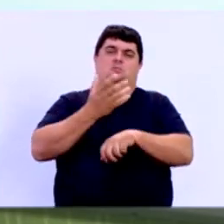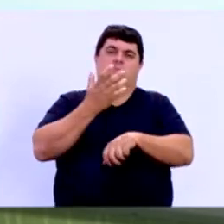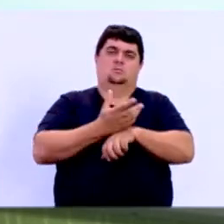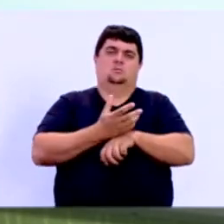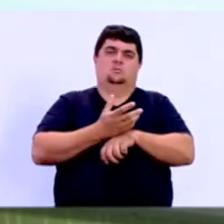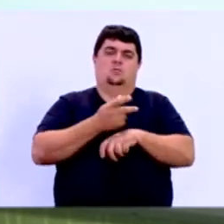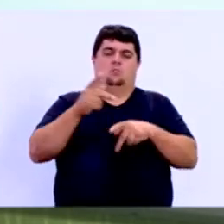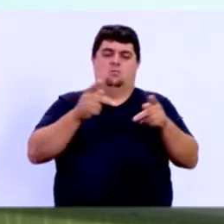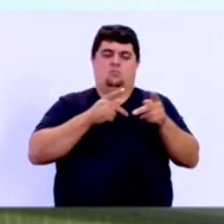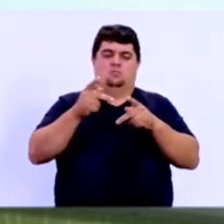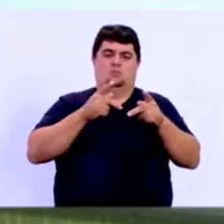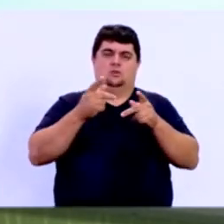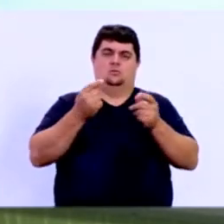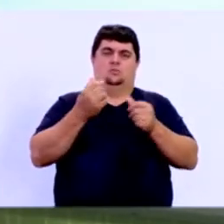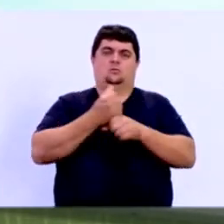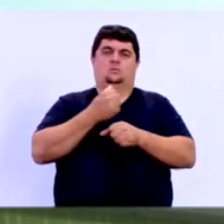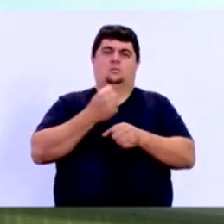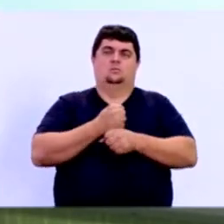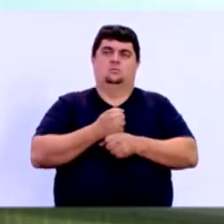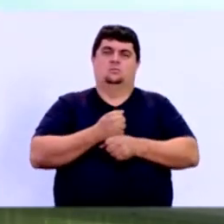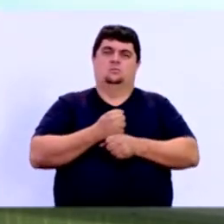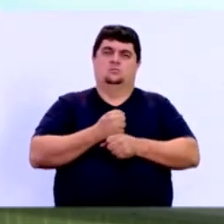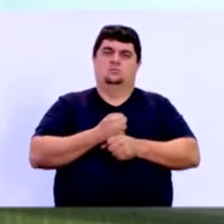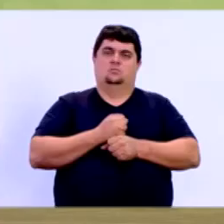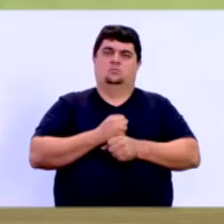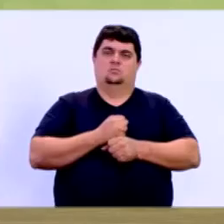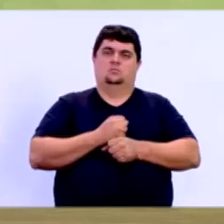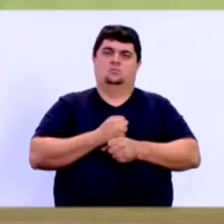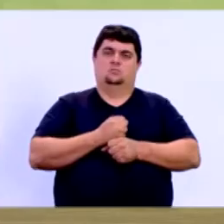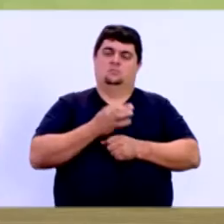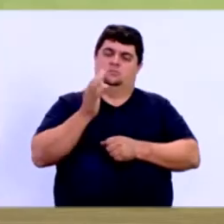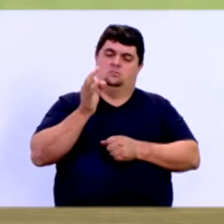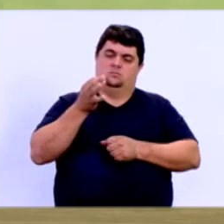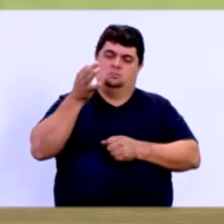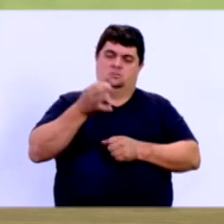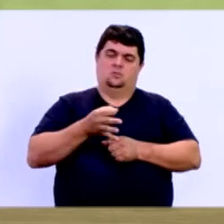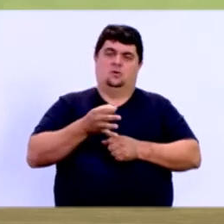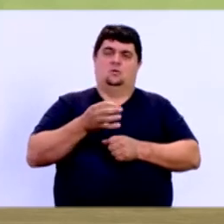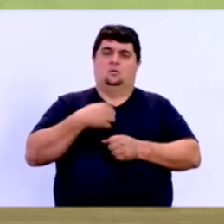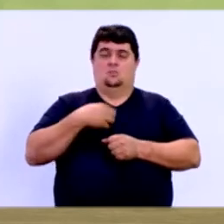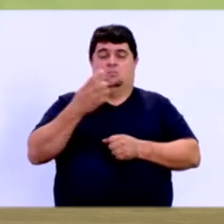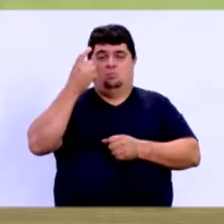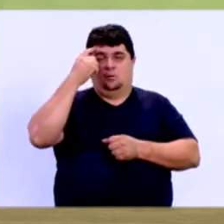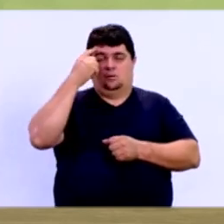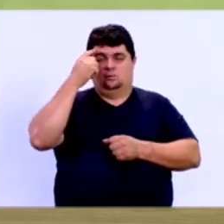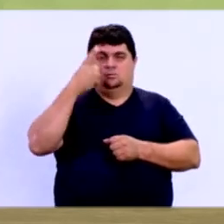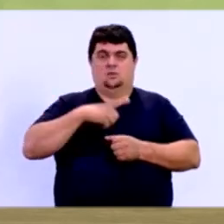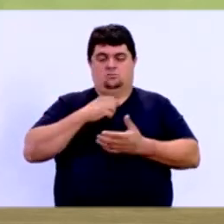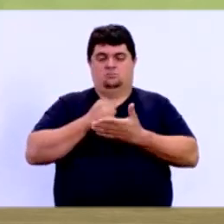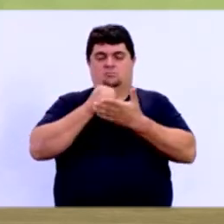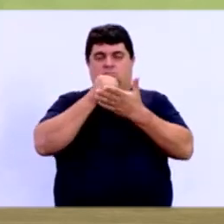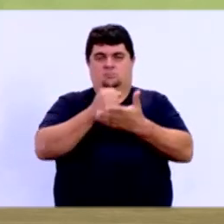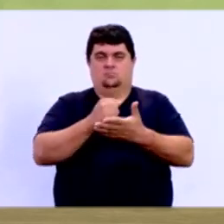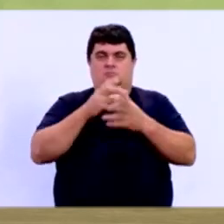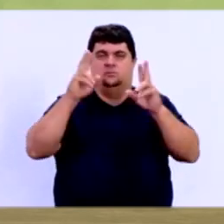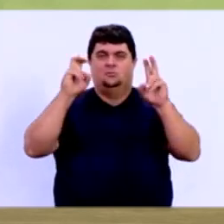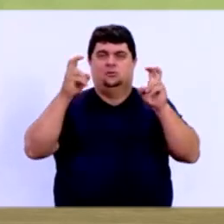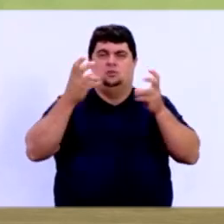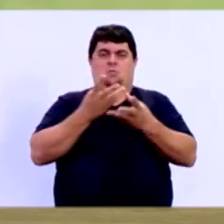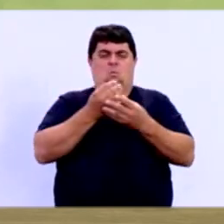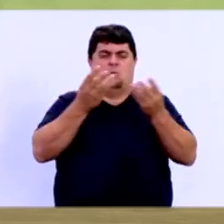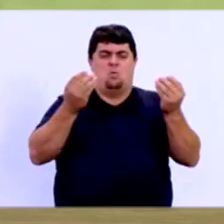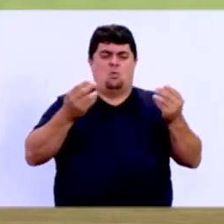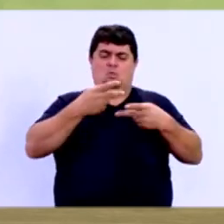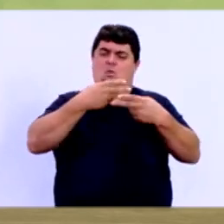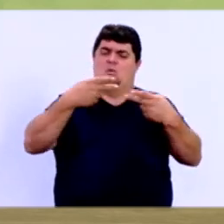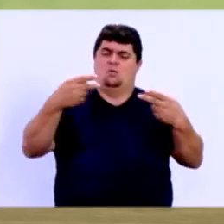de planejamento financeiro. Não é, professor Igor? Exato, espero que a gente tenha contribuído com essa aula de hoje. Foi um tema muito rico, né? Falamos